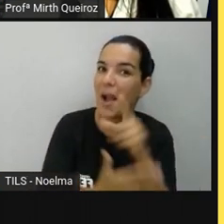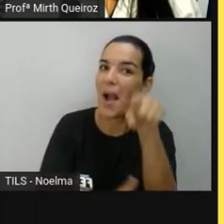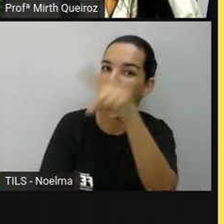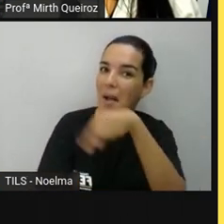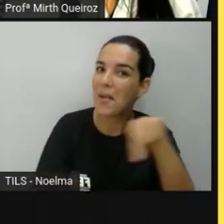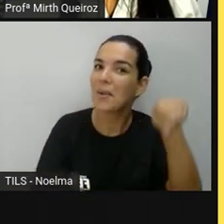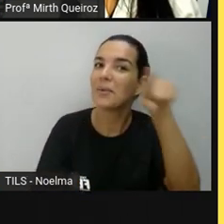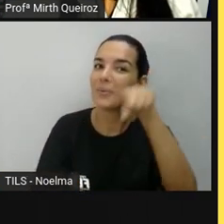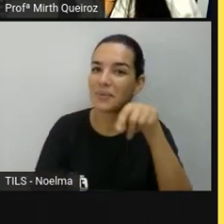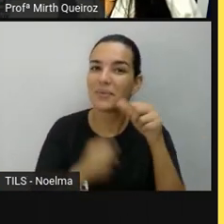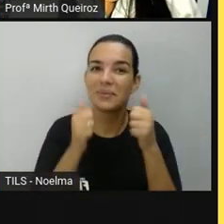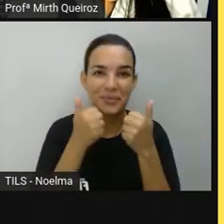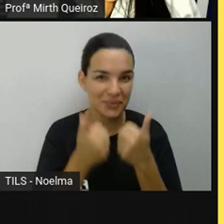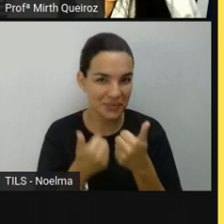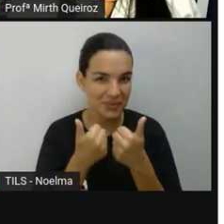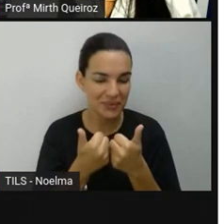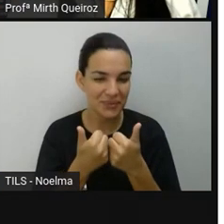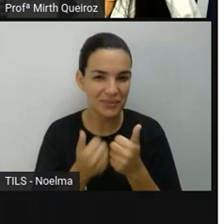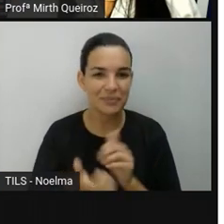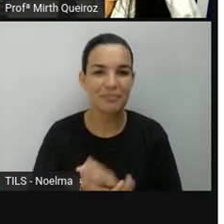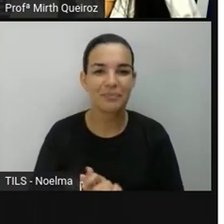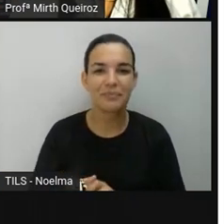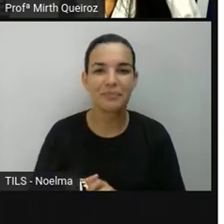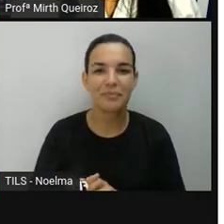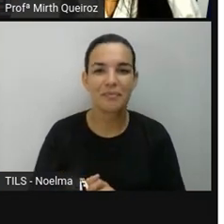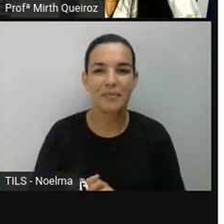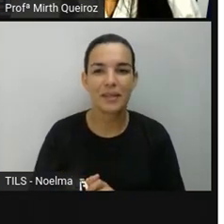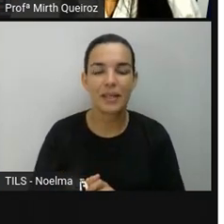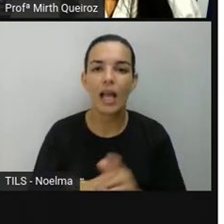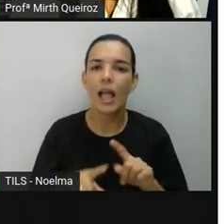ter acesso a essas aulas.